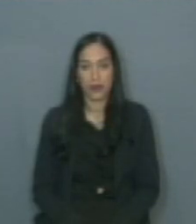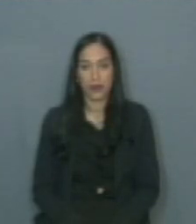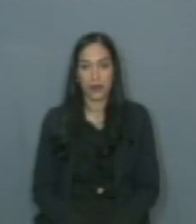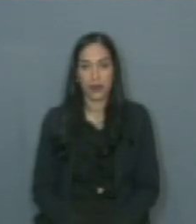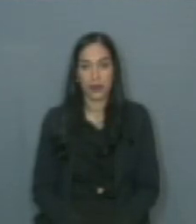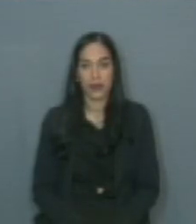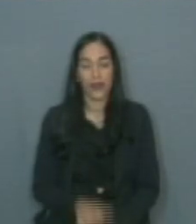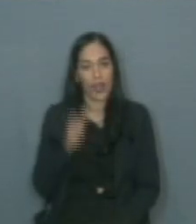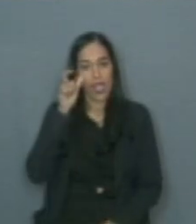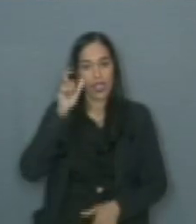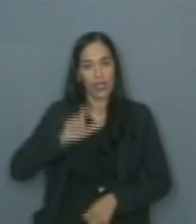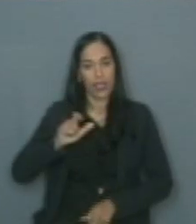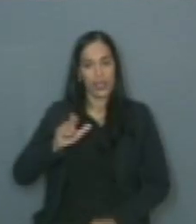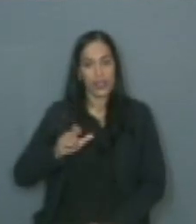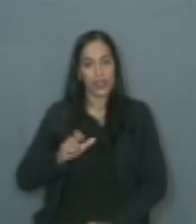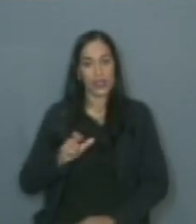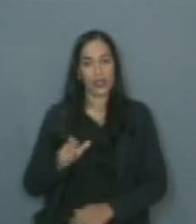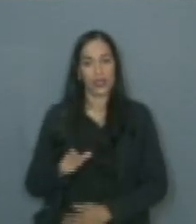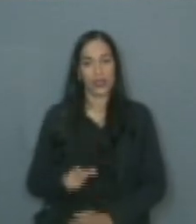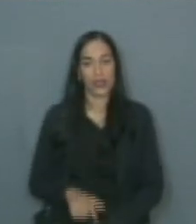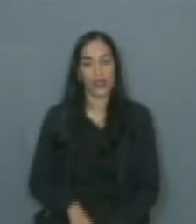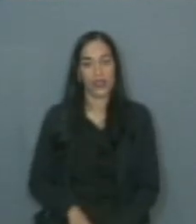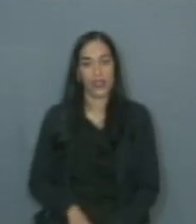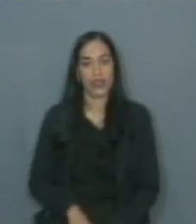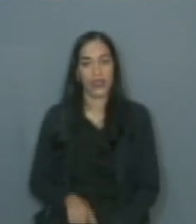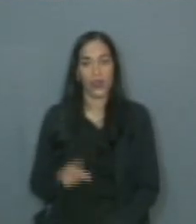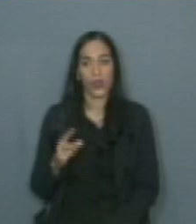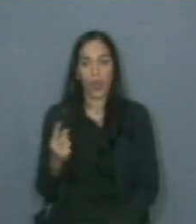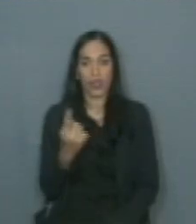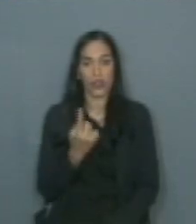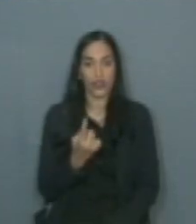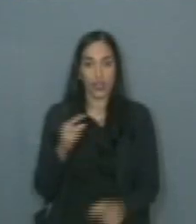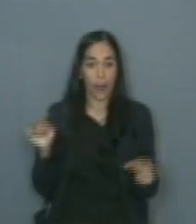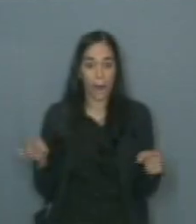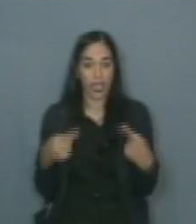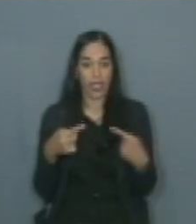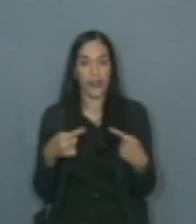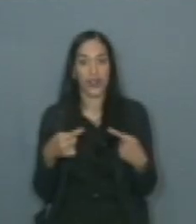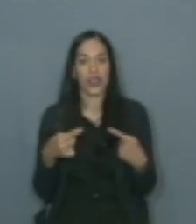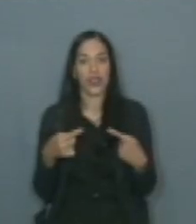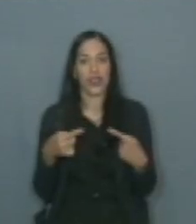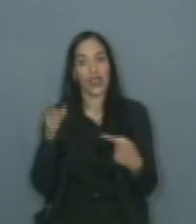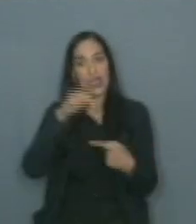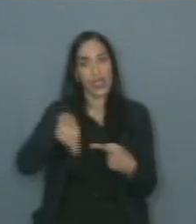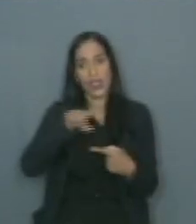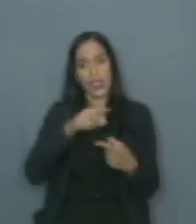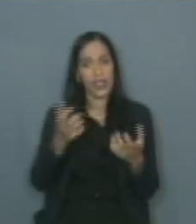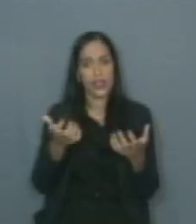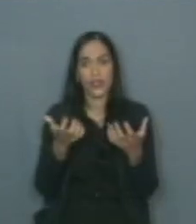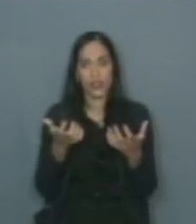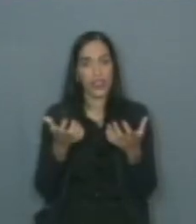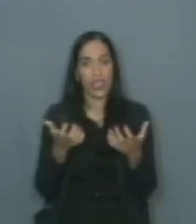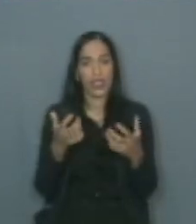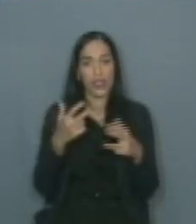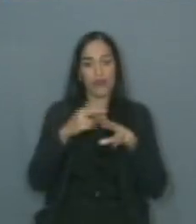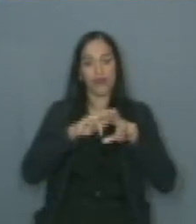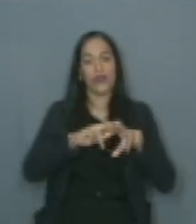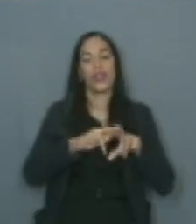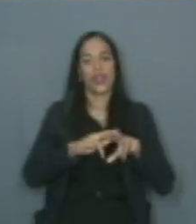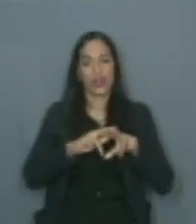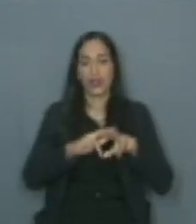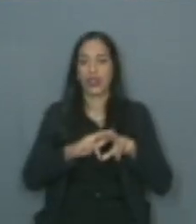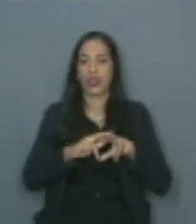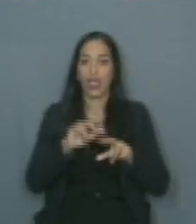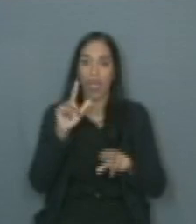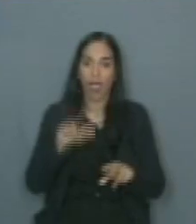É muito interessante, né? Quando chega alguém para defender eles querem na cadeia. Mas é